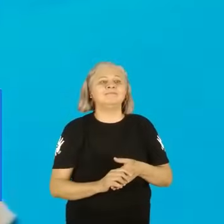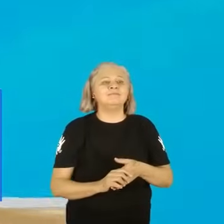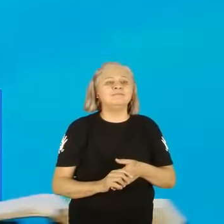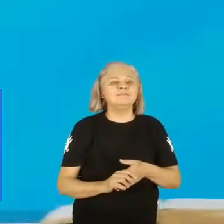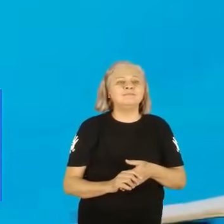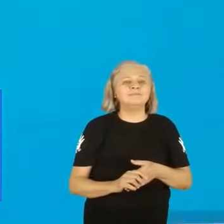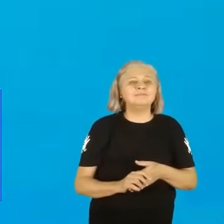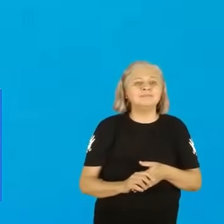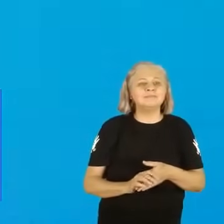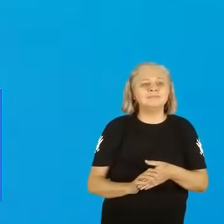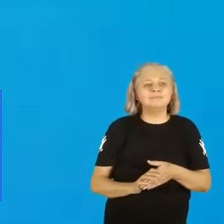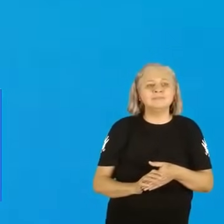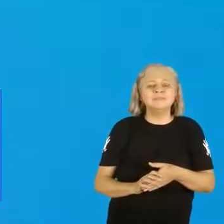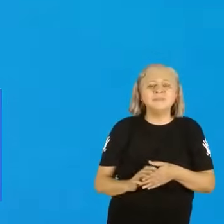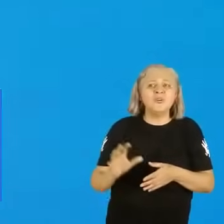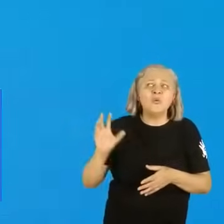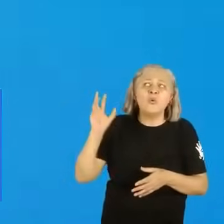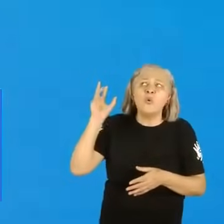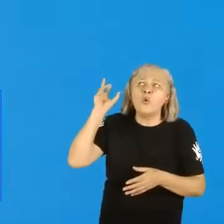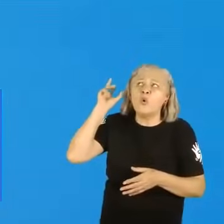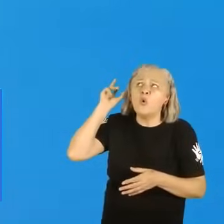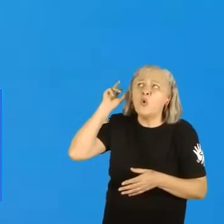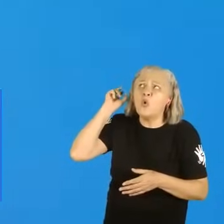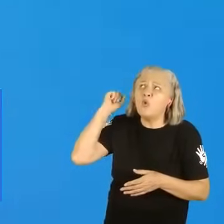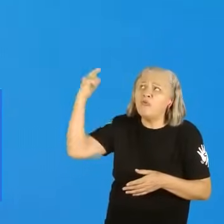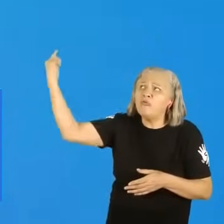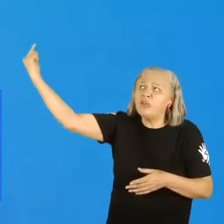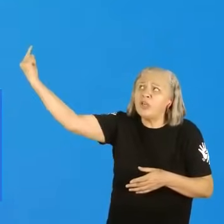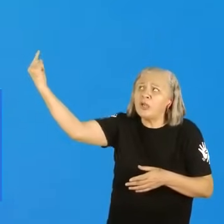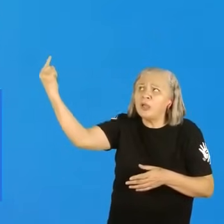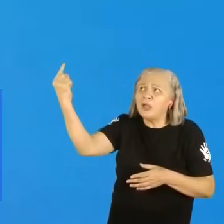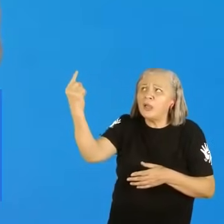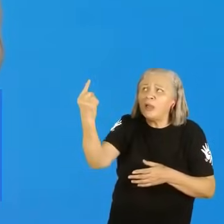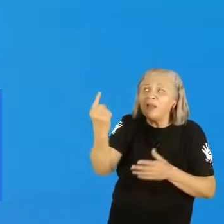é de que ela ouve falar de Jesus.